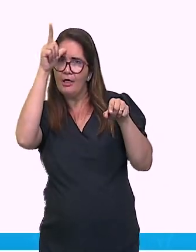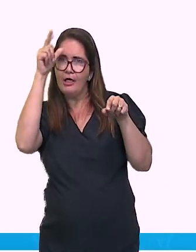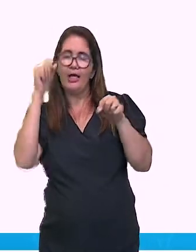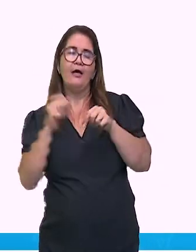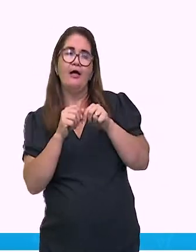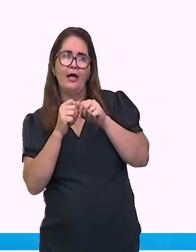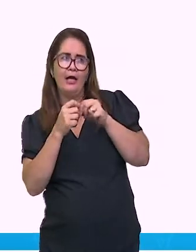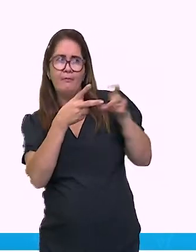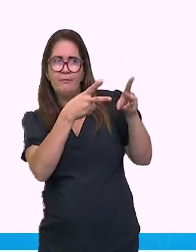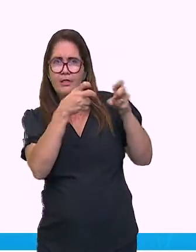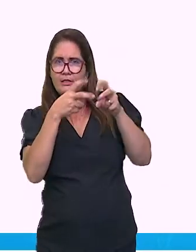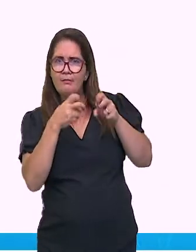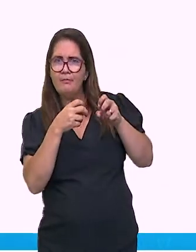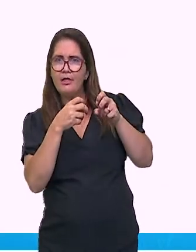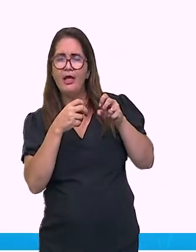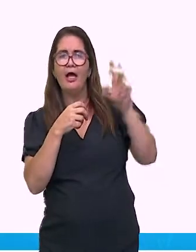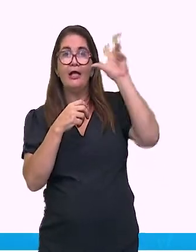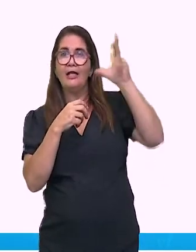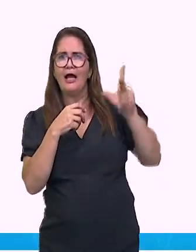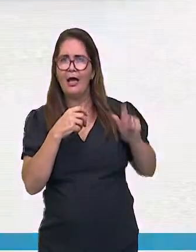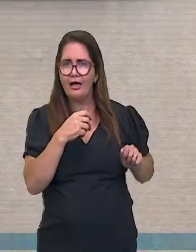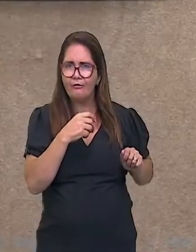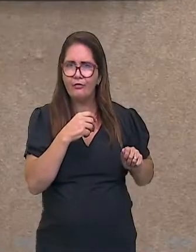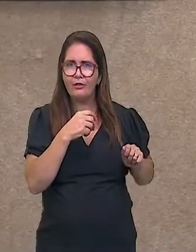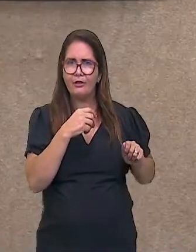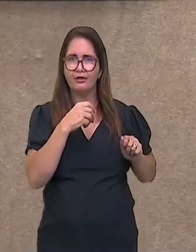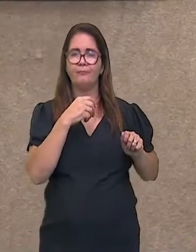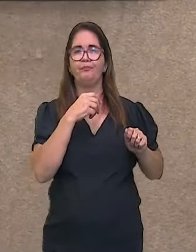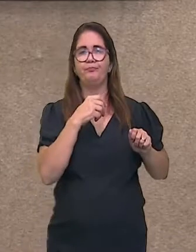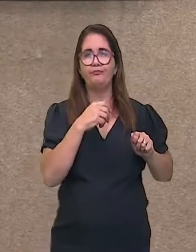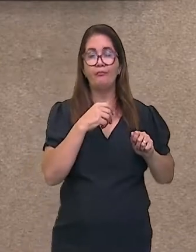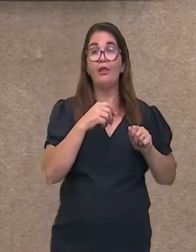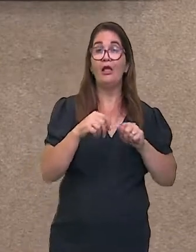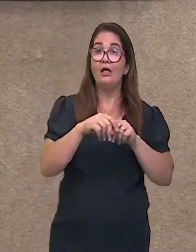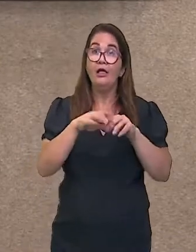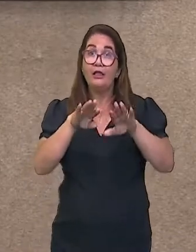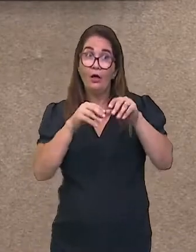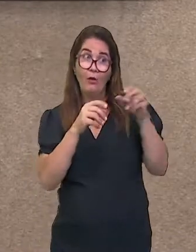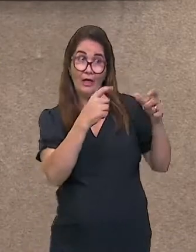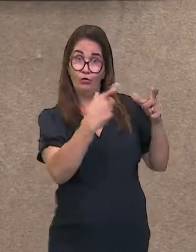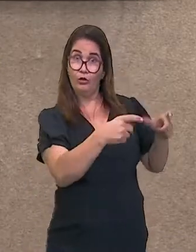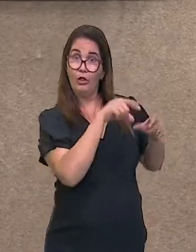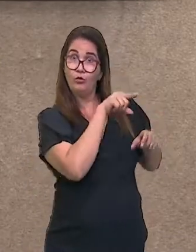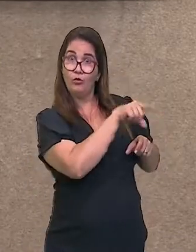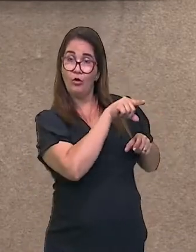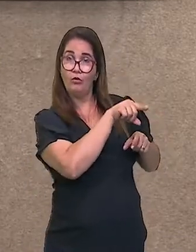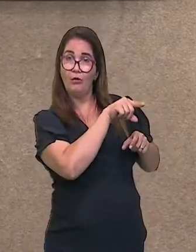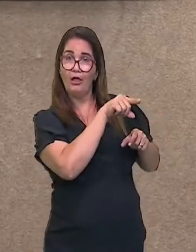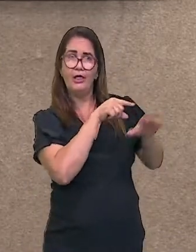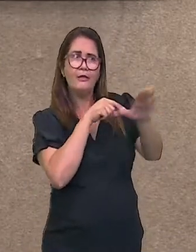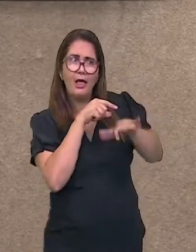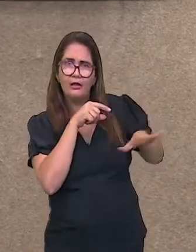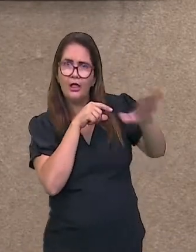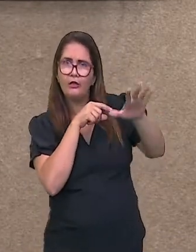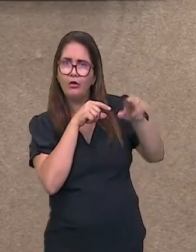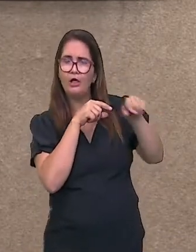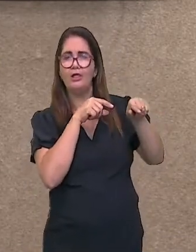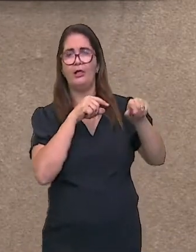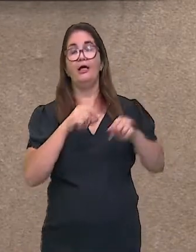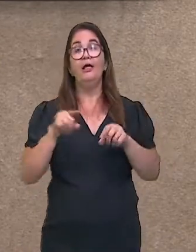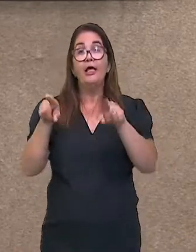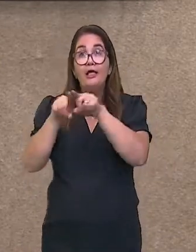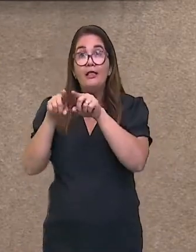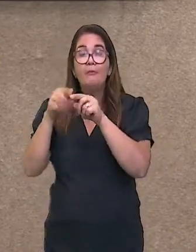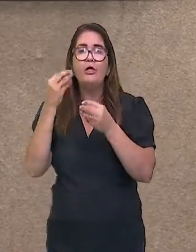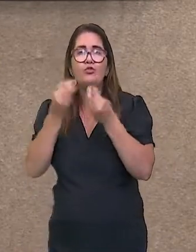visualizar daqui a pouquinho. Na questão nacionalista, havia também o revanchismo